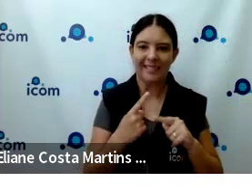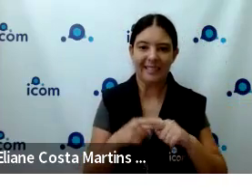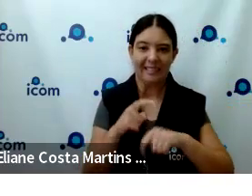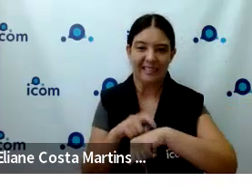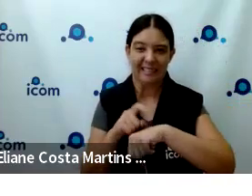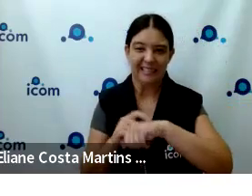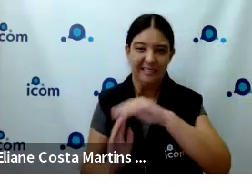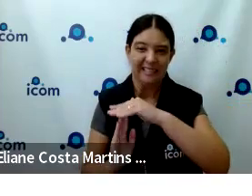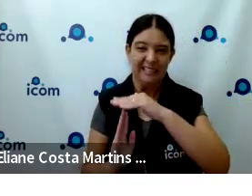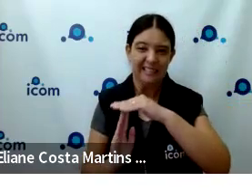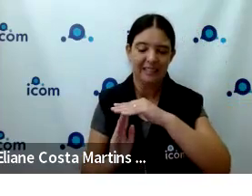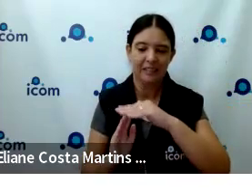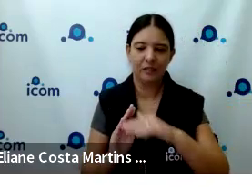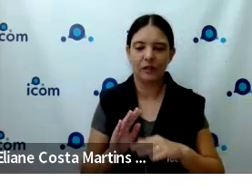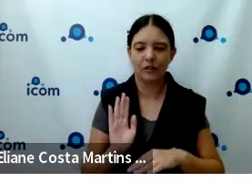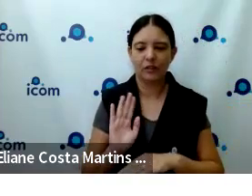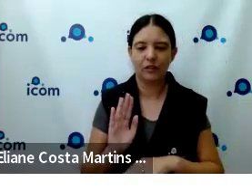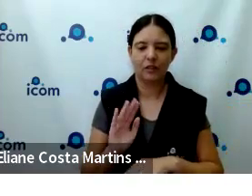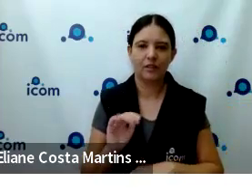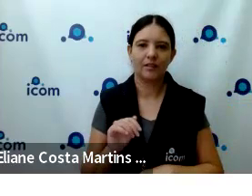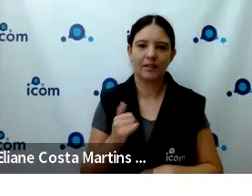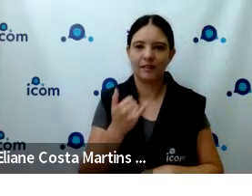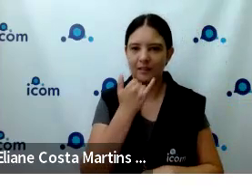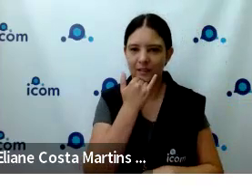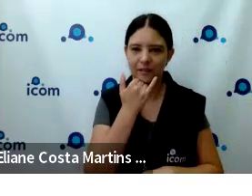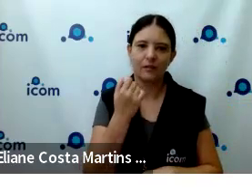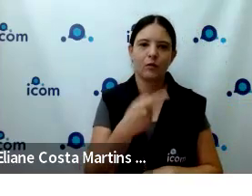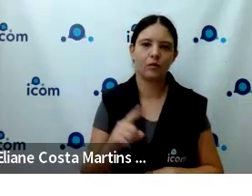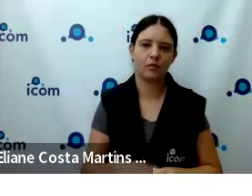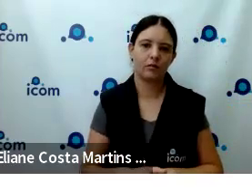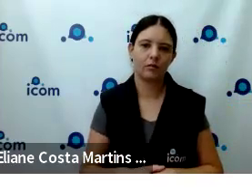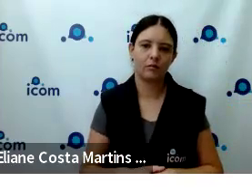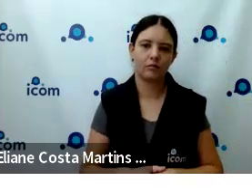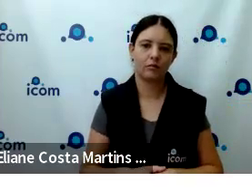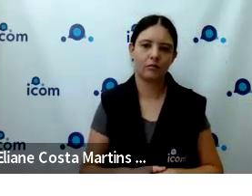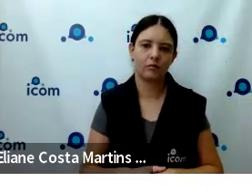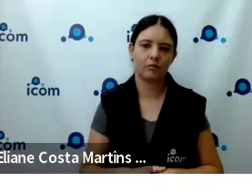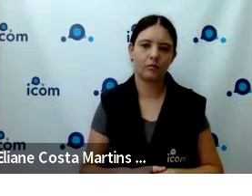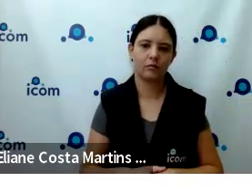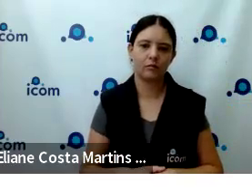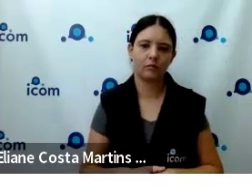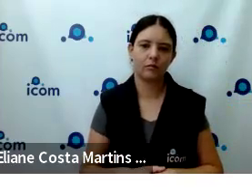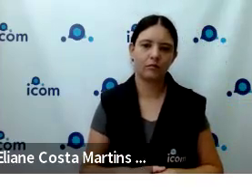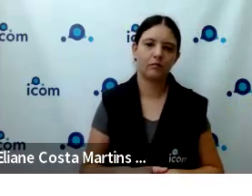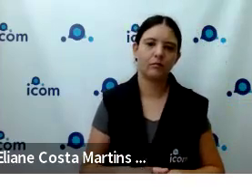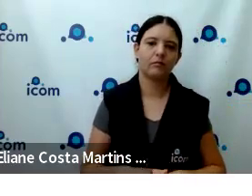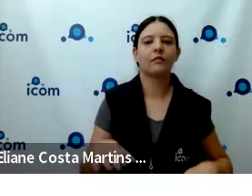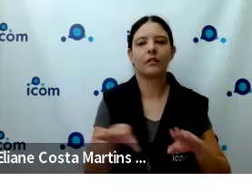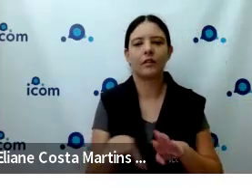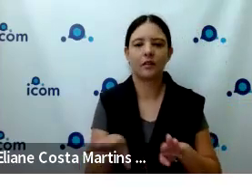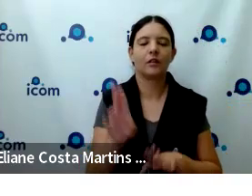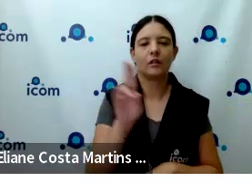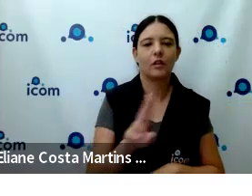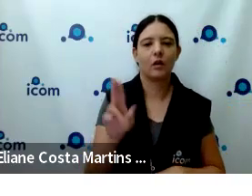bastante aí o. Desculpa, é o último Ok, ponto. Desculpa, é o último imagina. ponto. O último ponto é essa questão da subutilização de meios